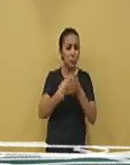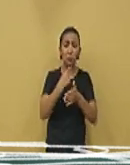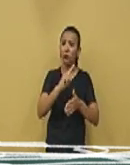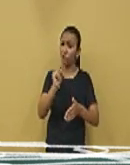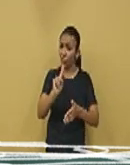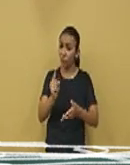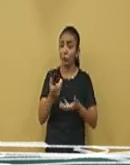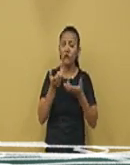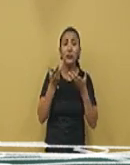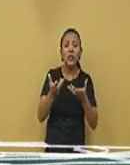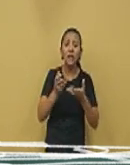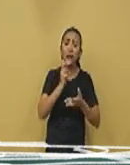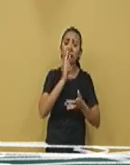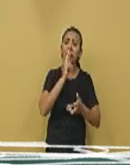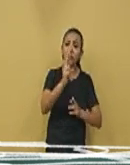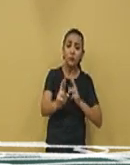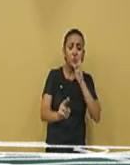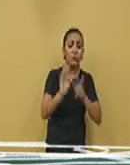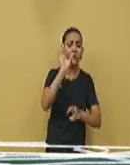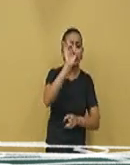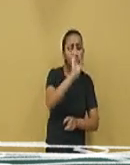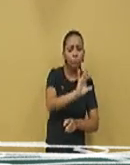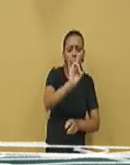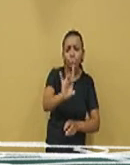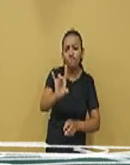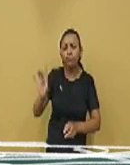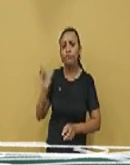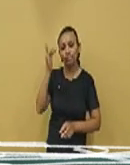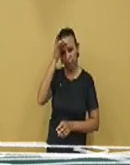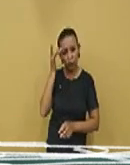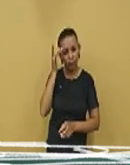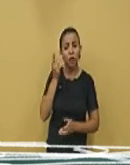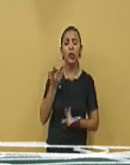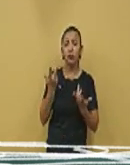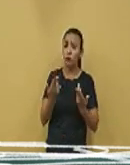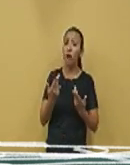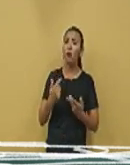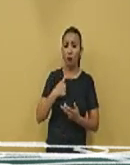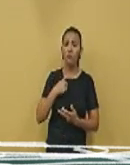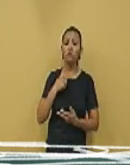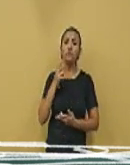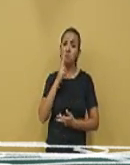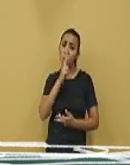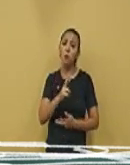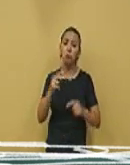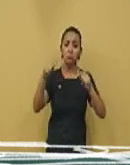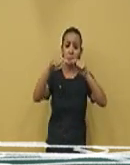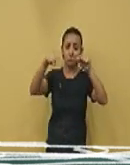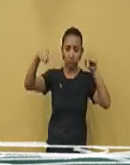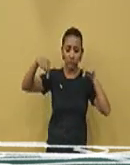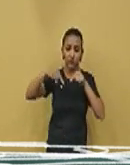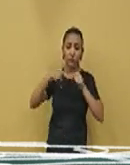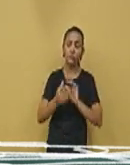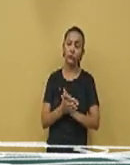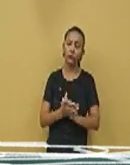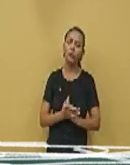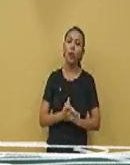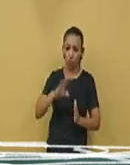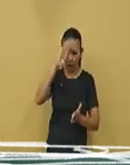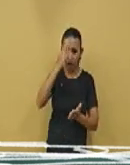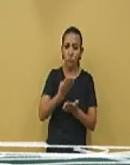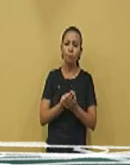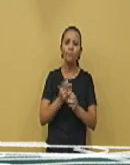Então, gostaríamos de responder a todos vocês, como estamos respondendo nas salas de aula. Tenho certeza